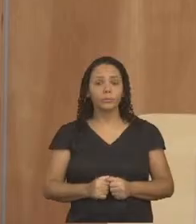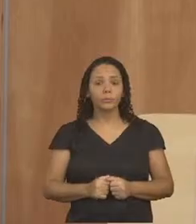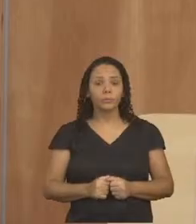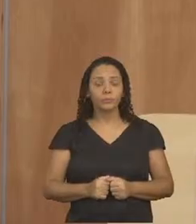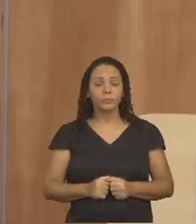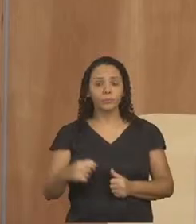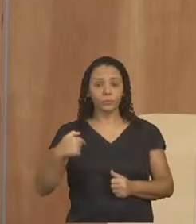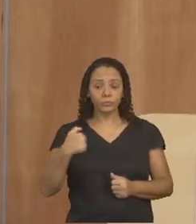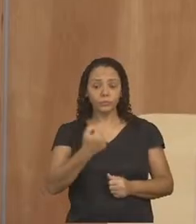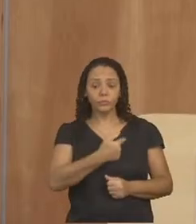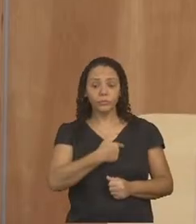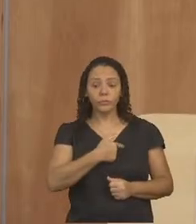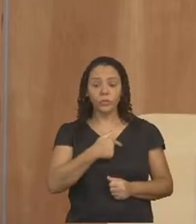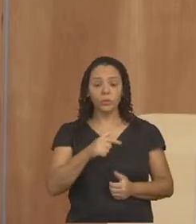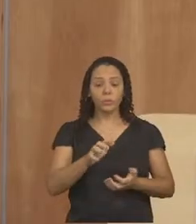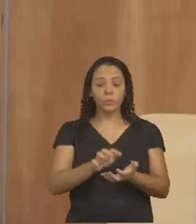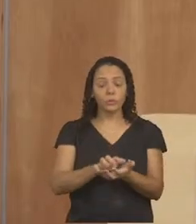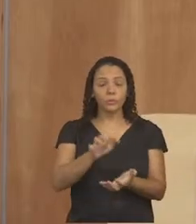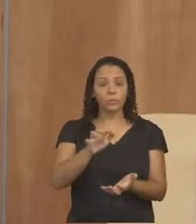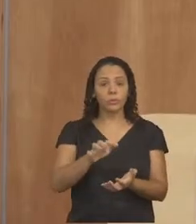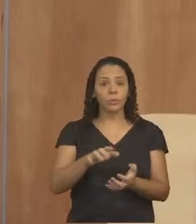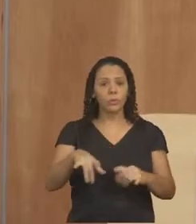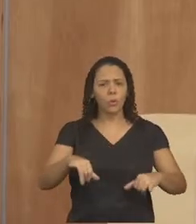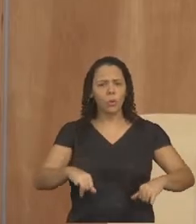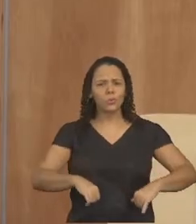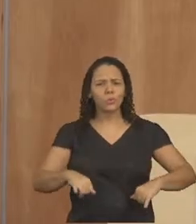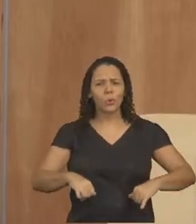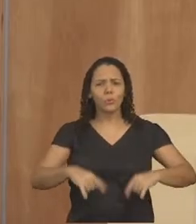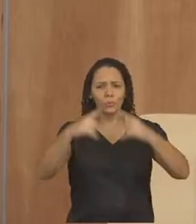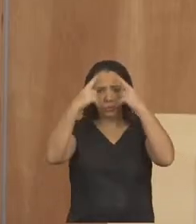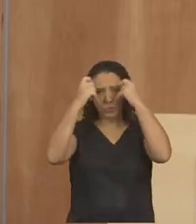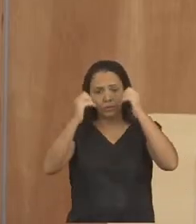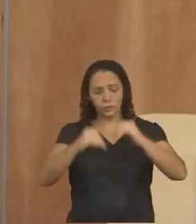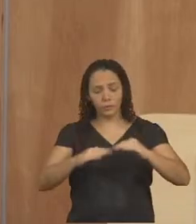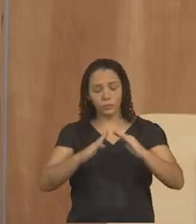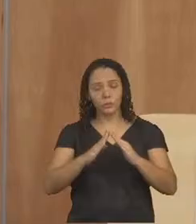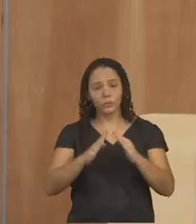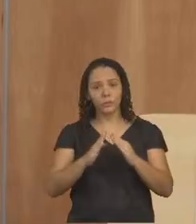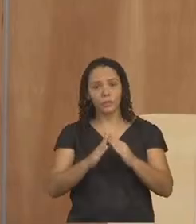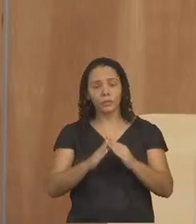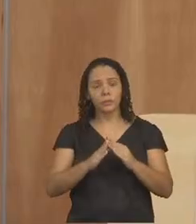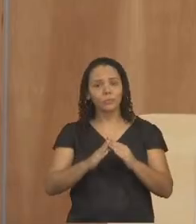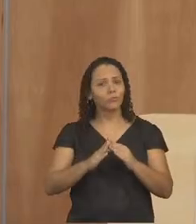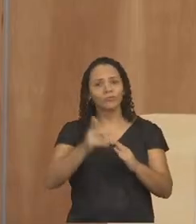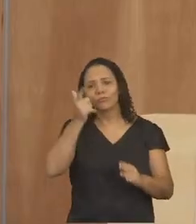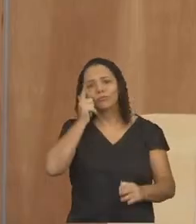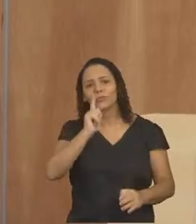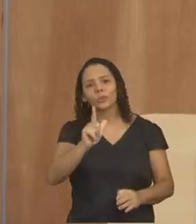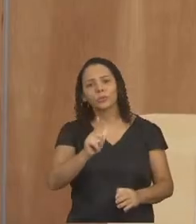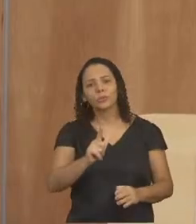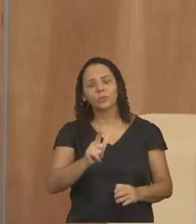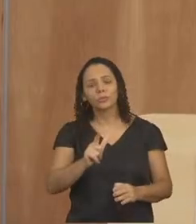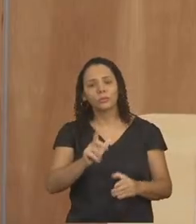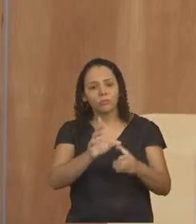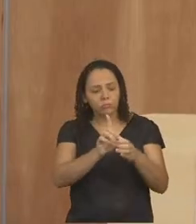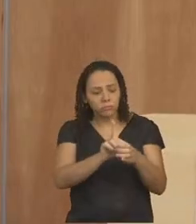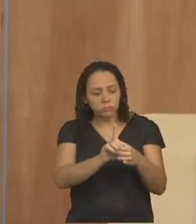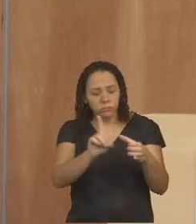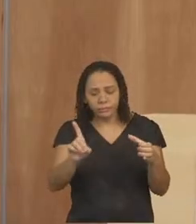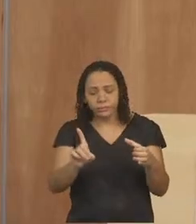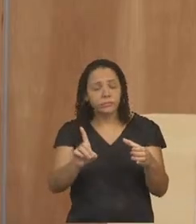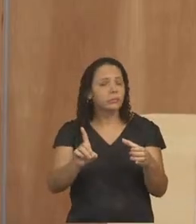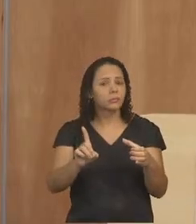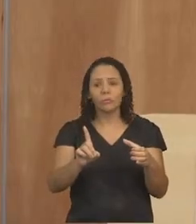que os nossos idosos sofrem a violência em casa e não conseguem sair desse ciclo de violência, porque